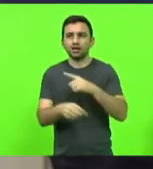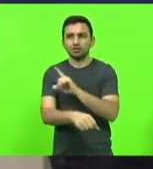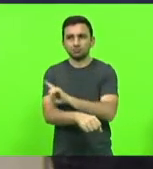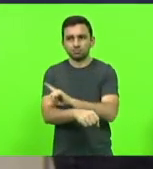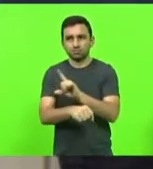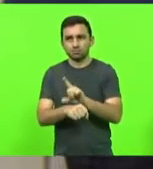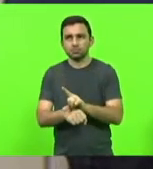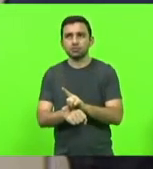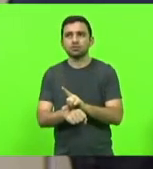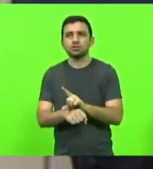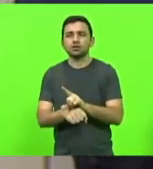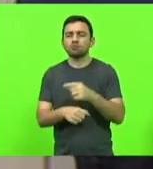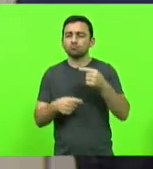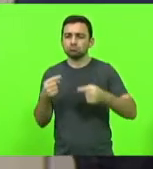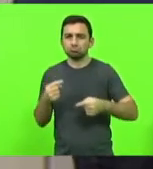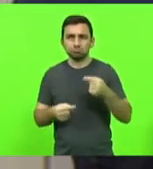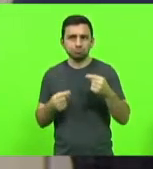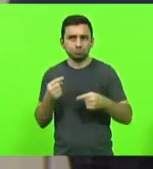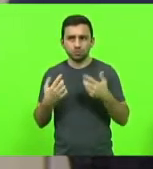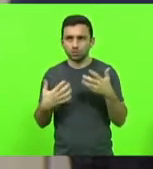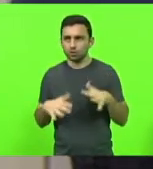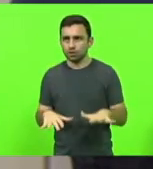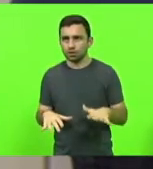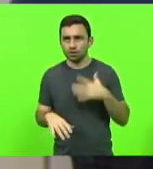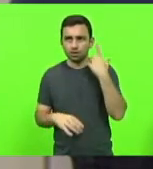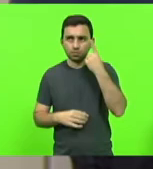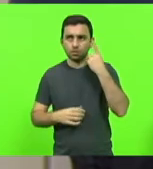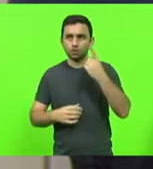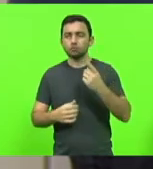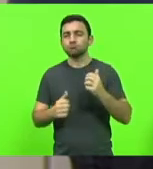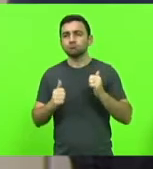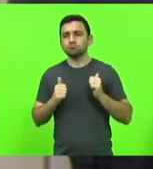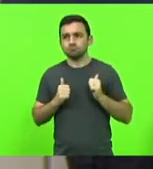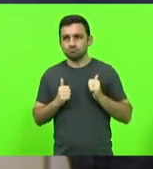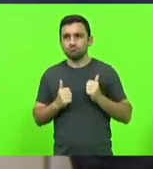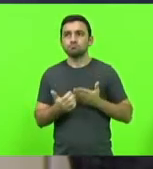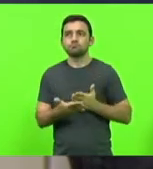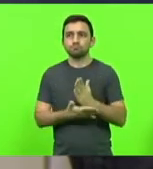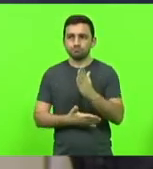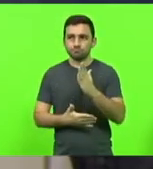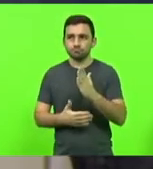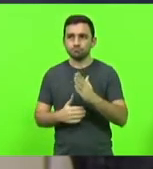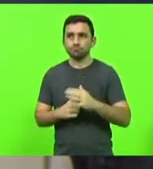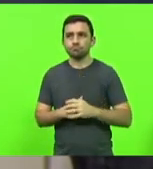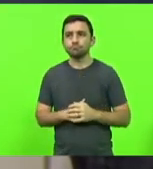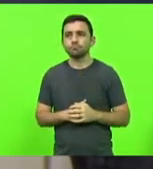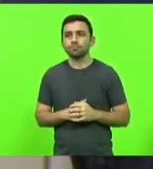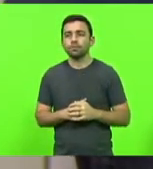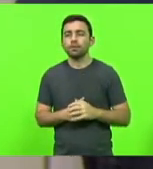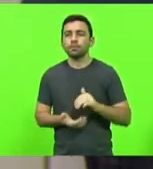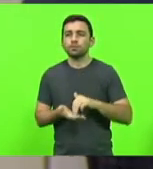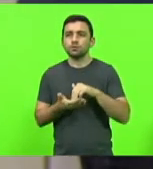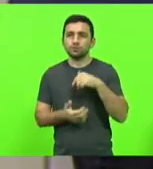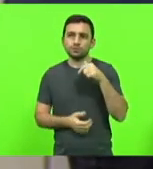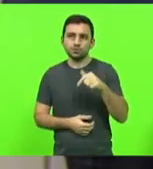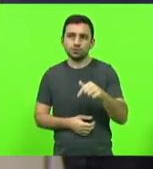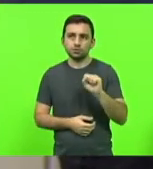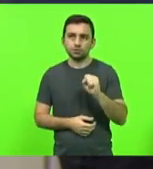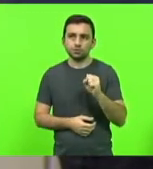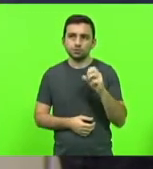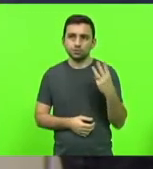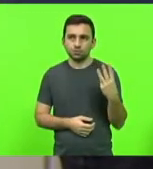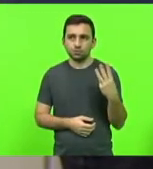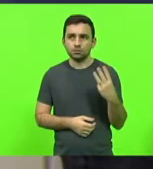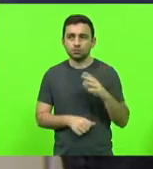queira discutir, em votação, deputados que aprovam, permaneçam como se encontram. Aprovado por unanimidade. Moção 783, autor